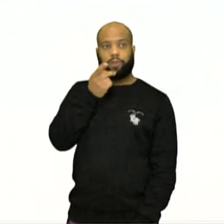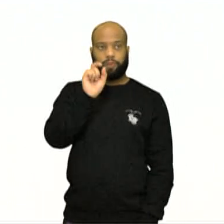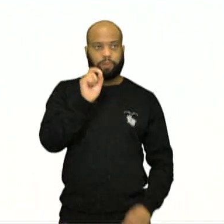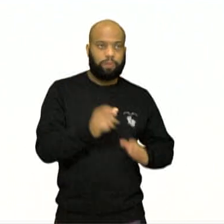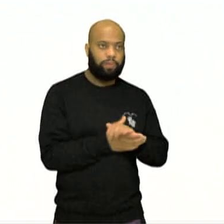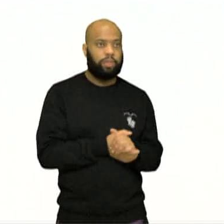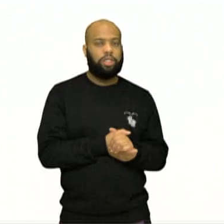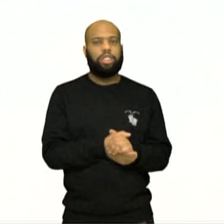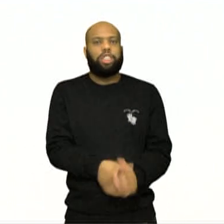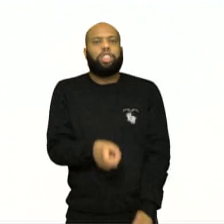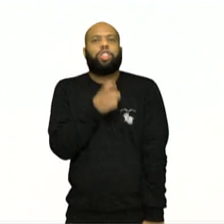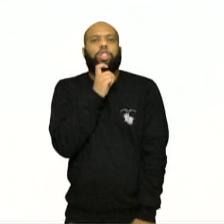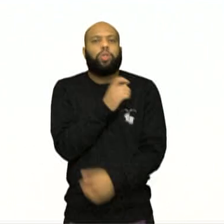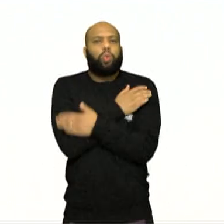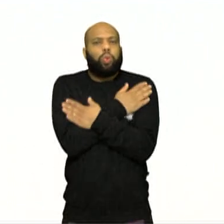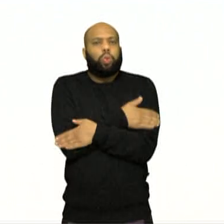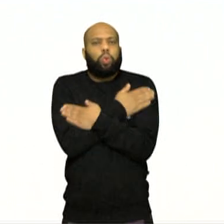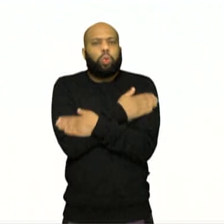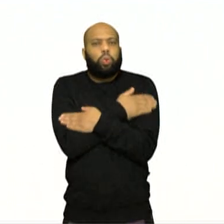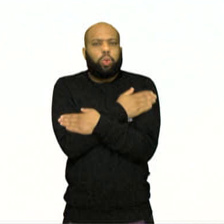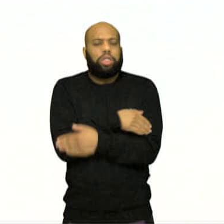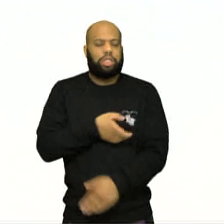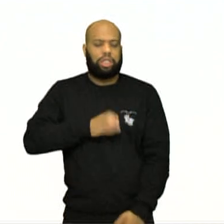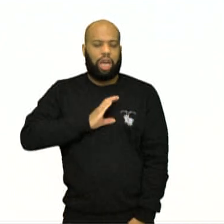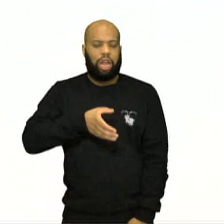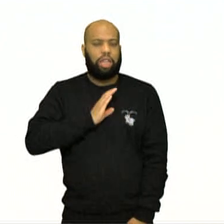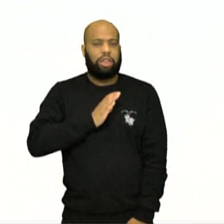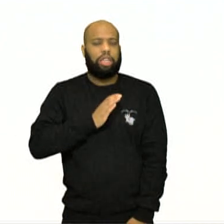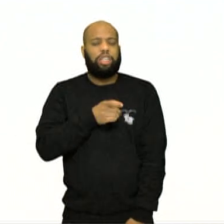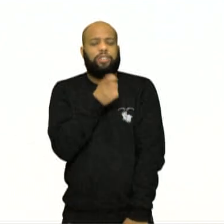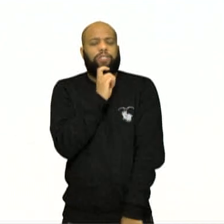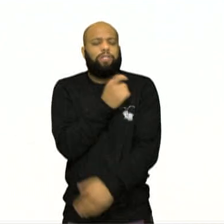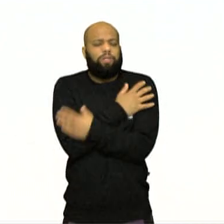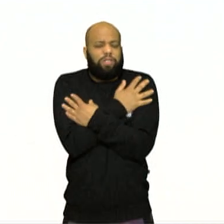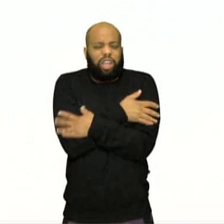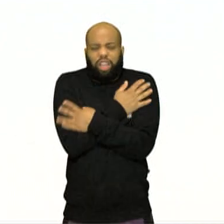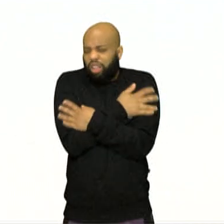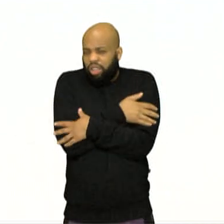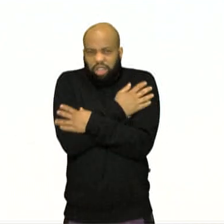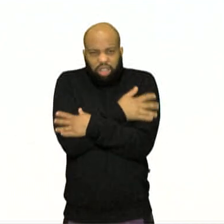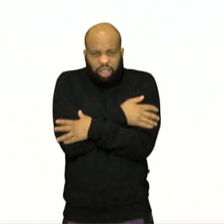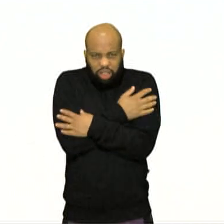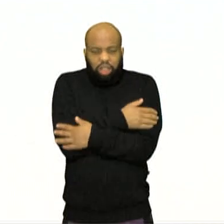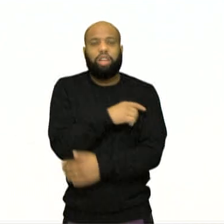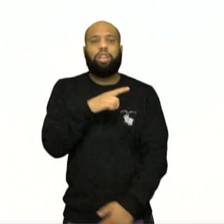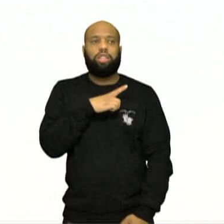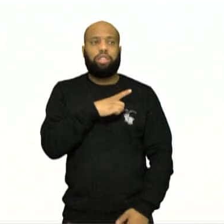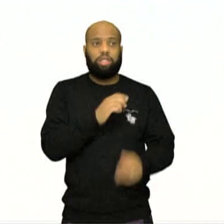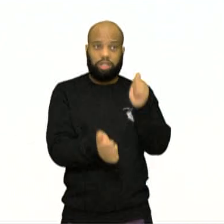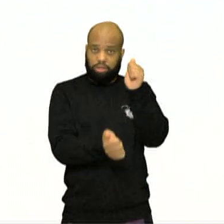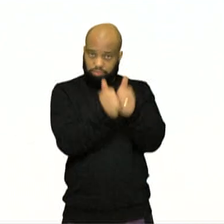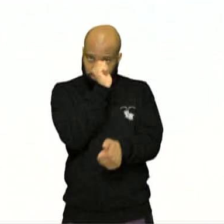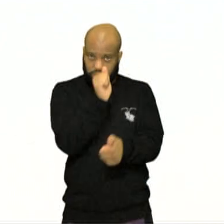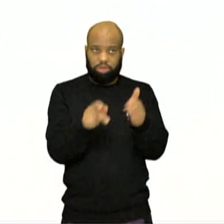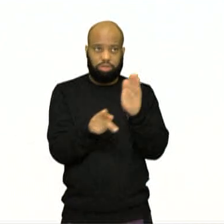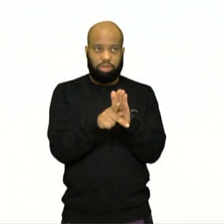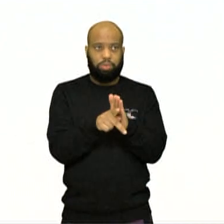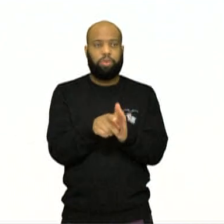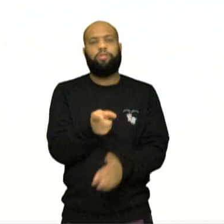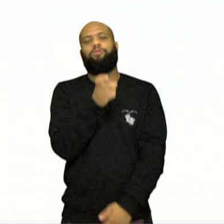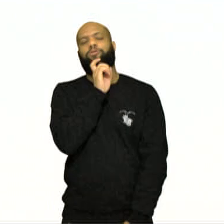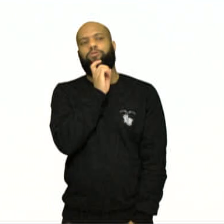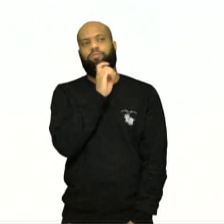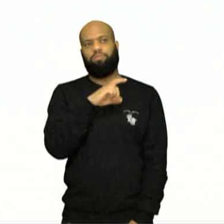o inverno canadense é muito longo e muito frio. Então, existem muitos esportes de inverno lá,